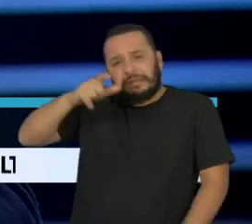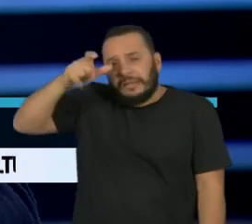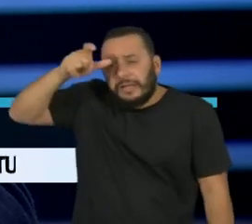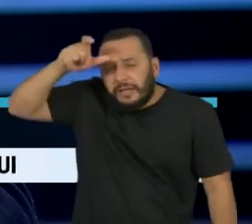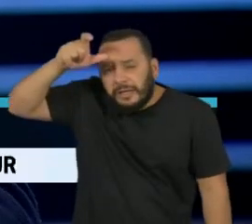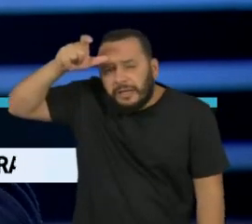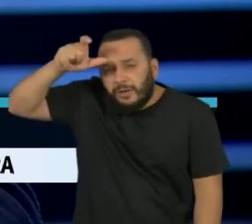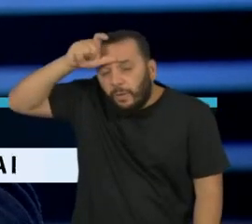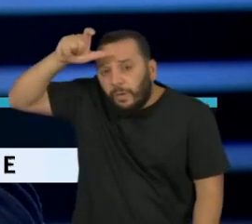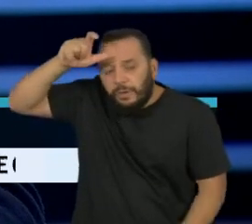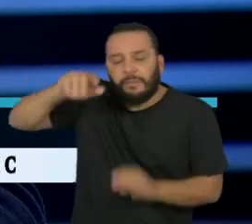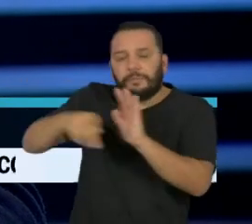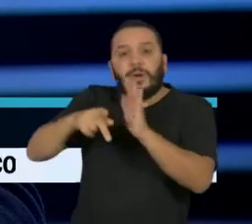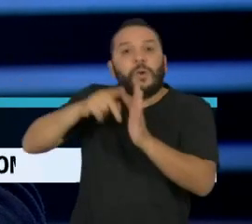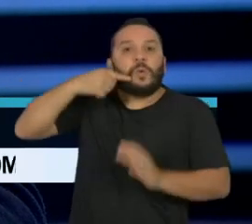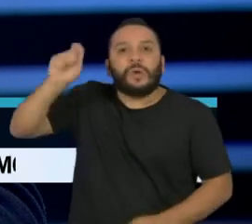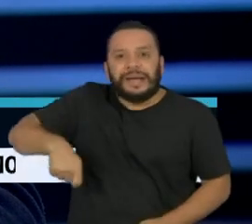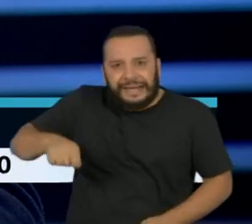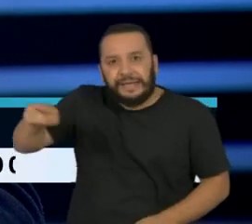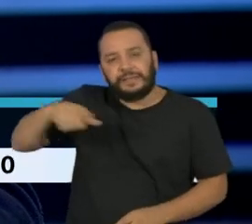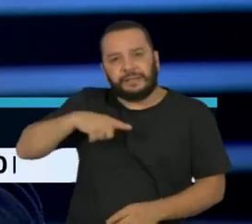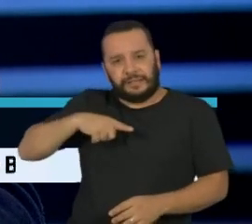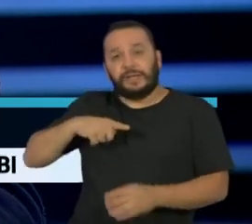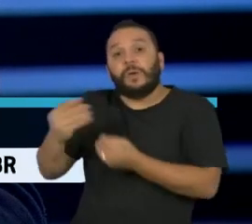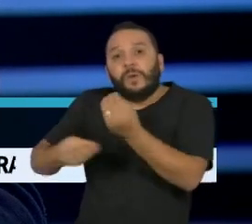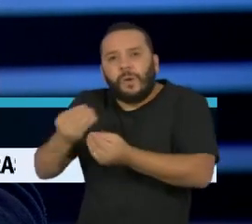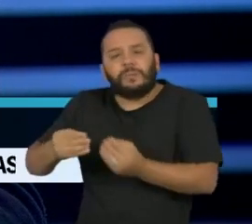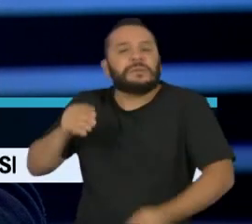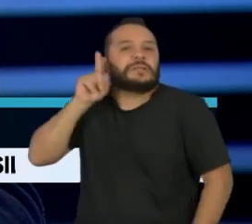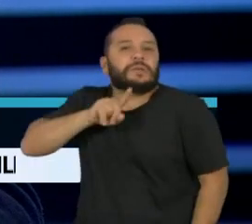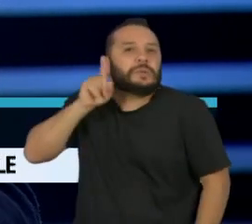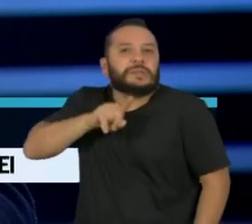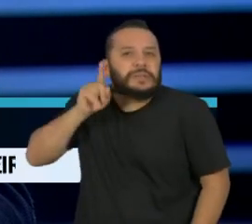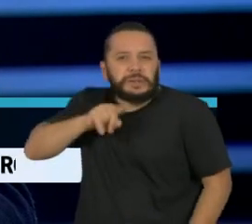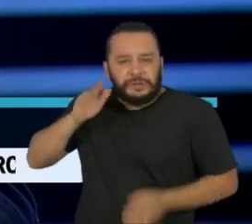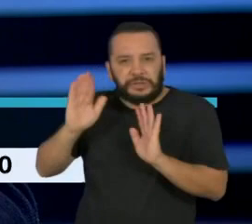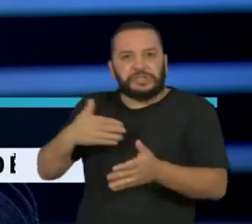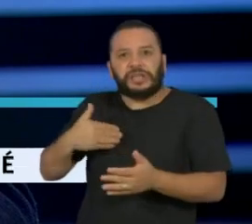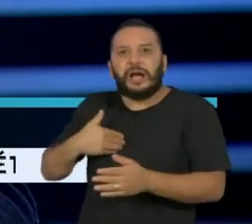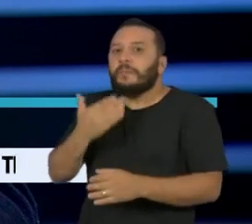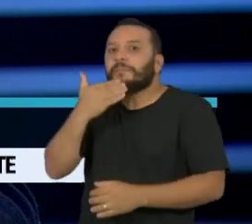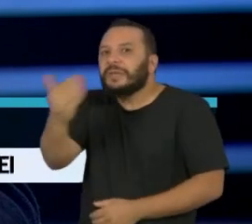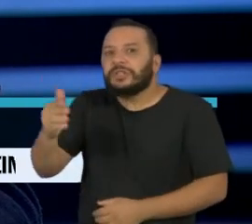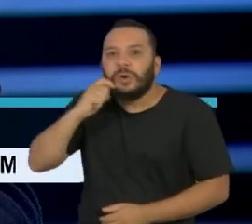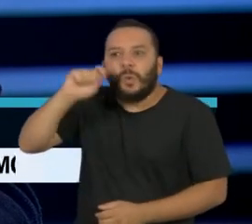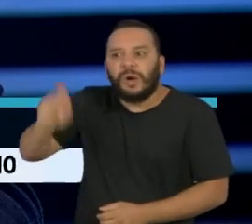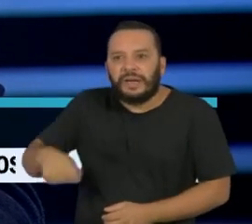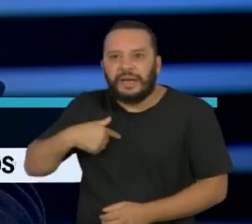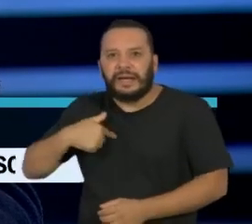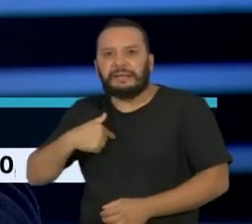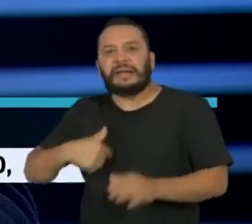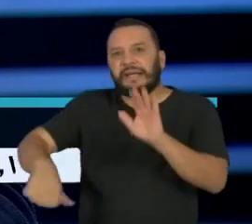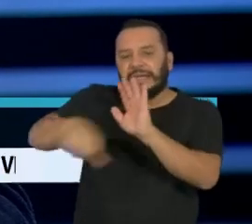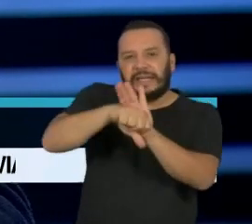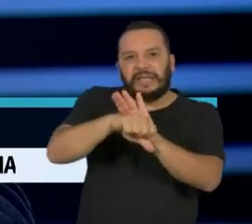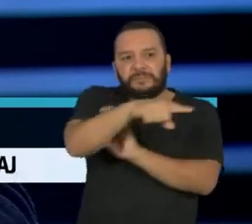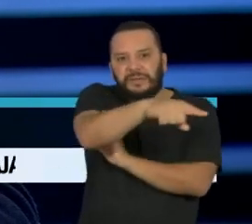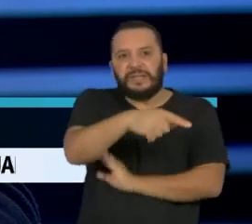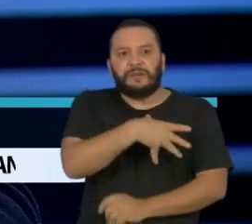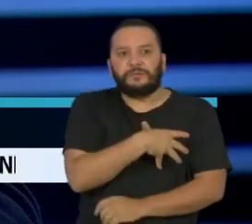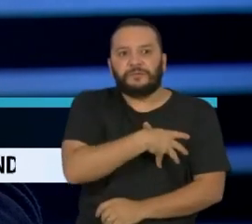norte-americano quis usar da arma da ajuda militar para obrigar a Ucrânia a incriminar o filho do Biden, quer dizer, um